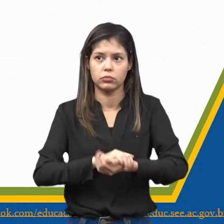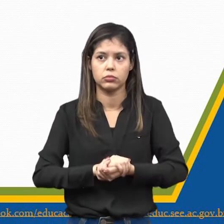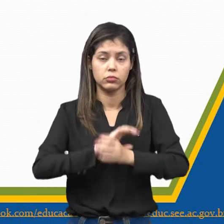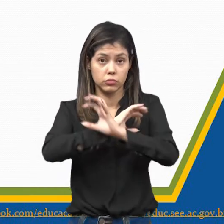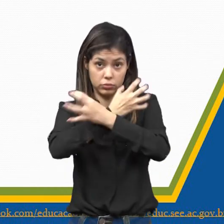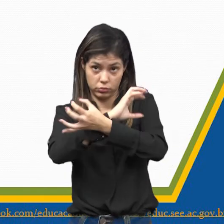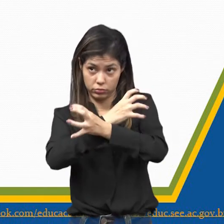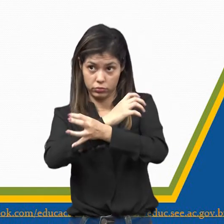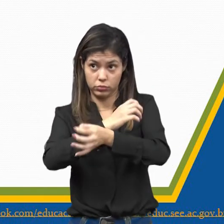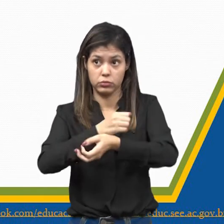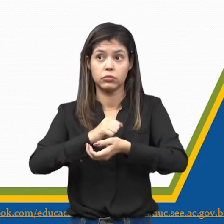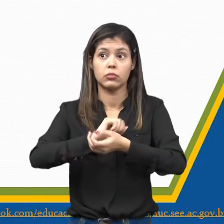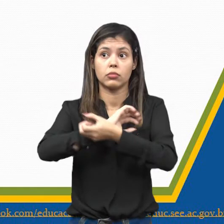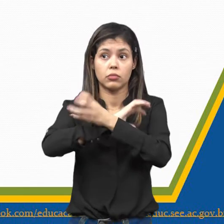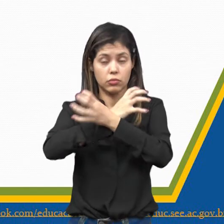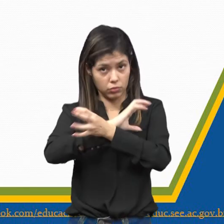e